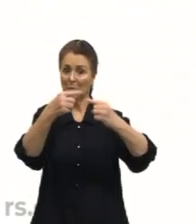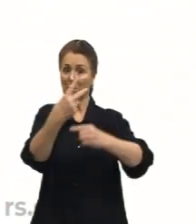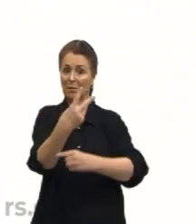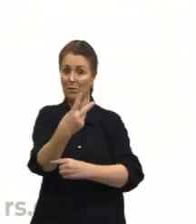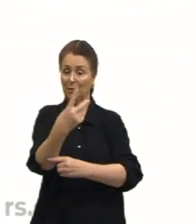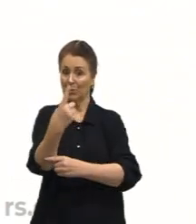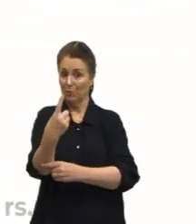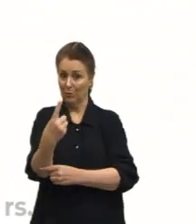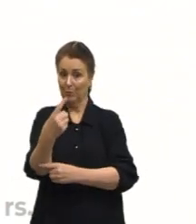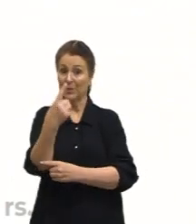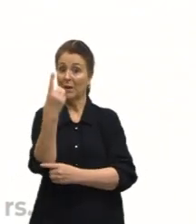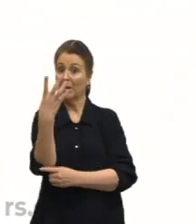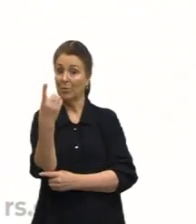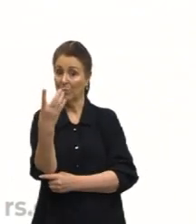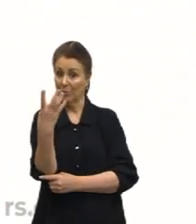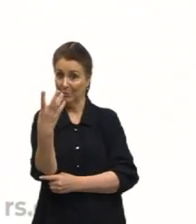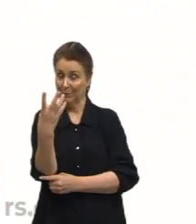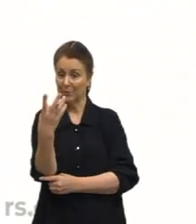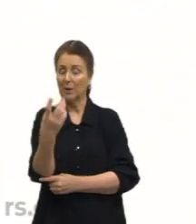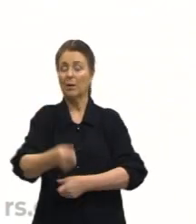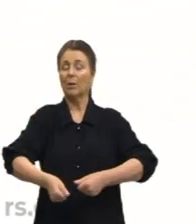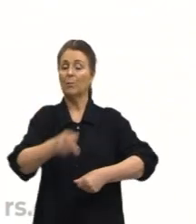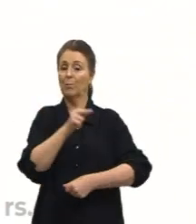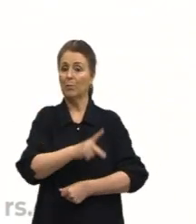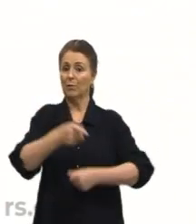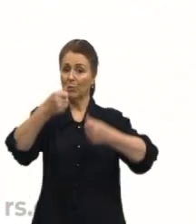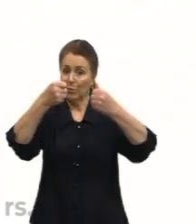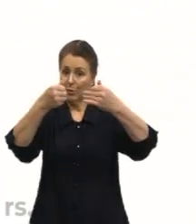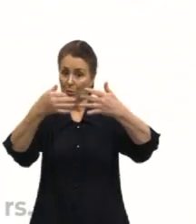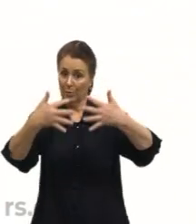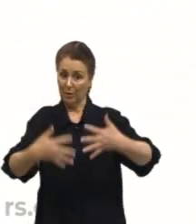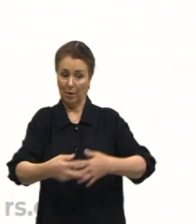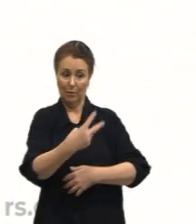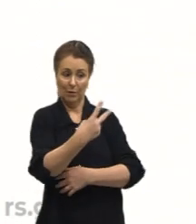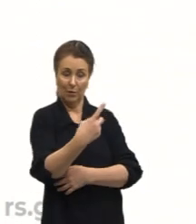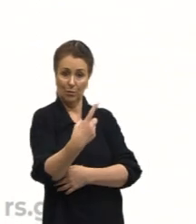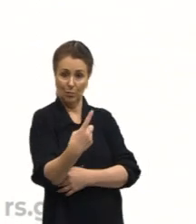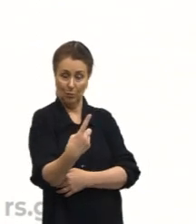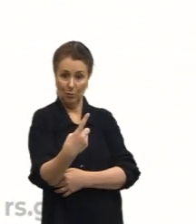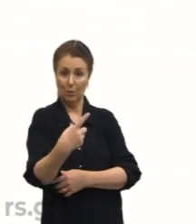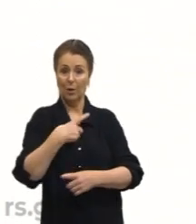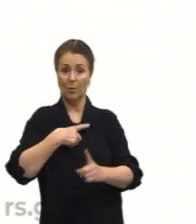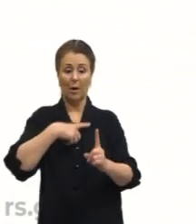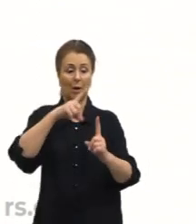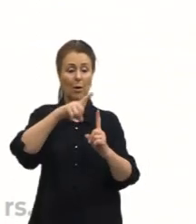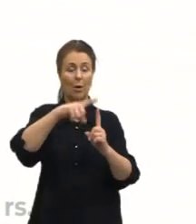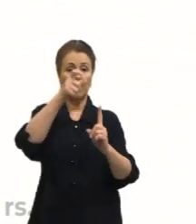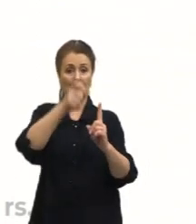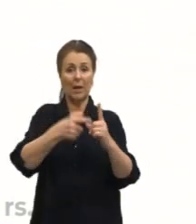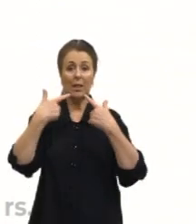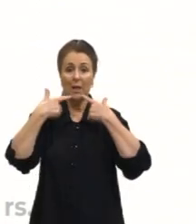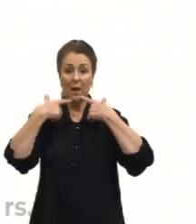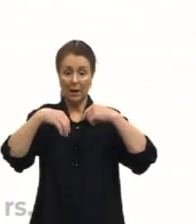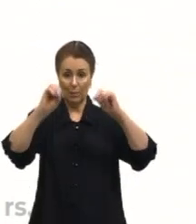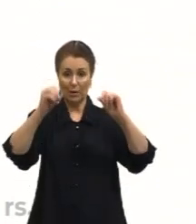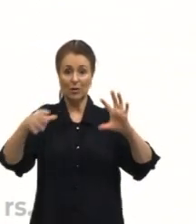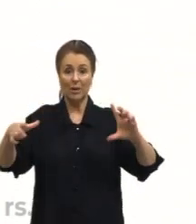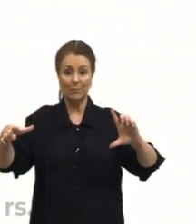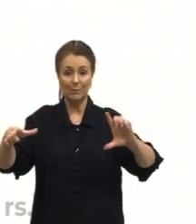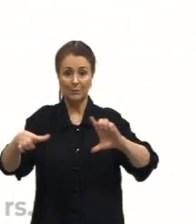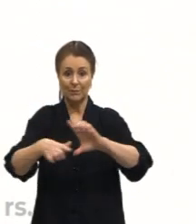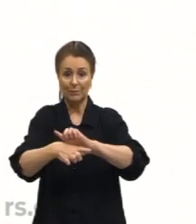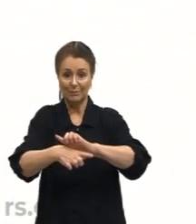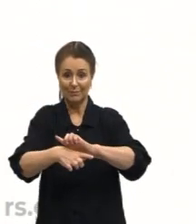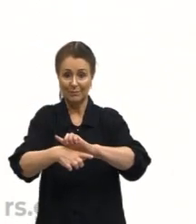e 14 aonde a gente fala na aula de 21 sobre metalinguagem e na aula 14 sobre figuras de